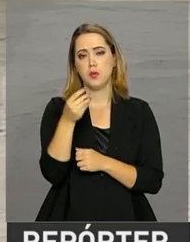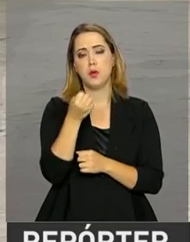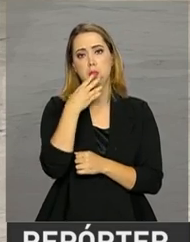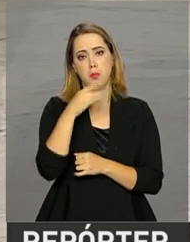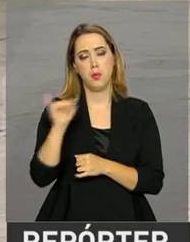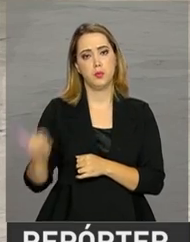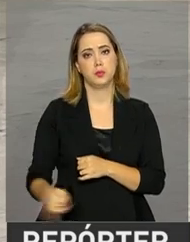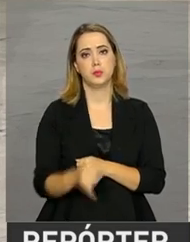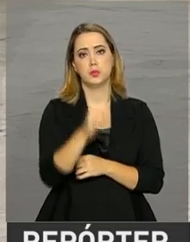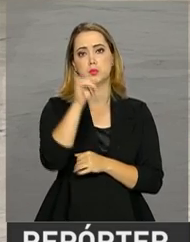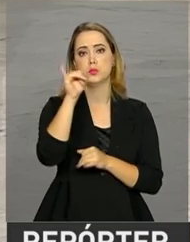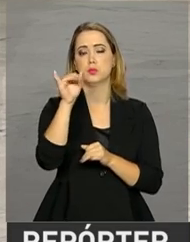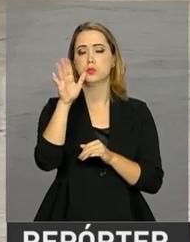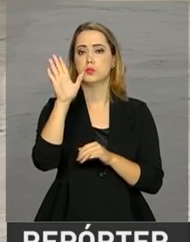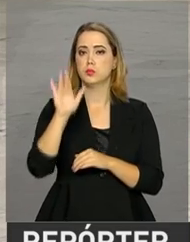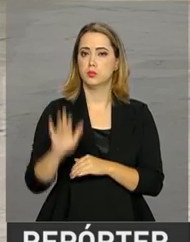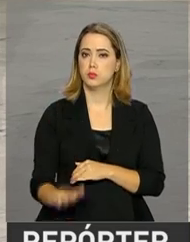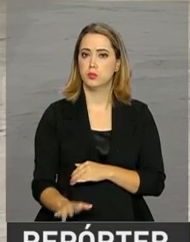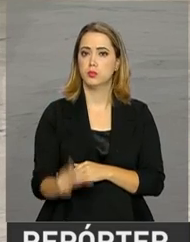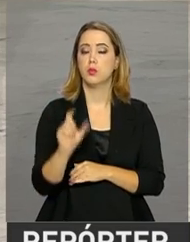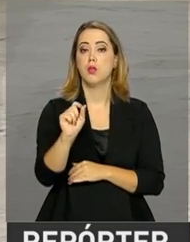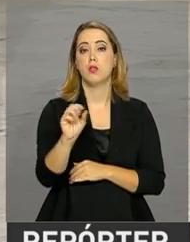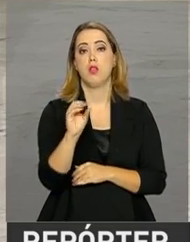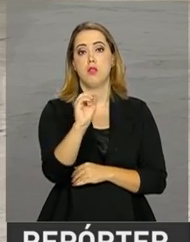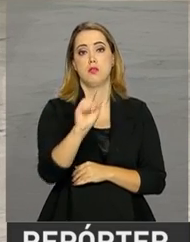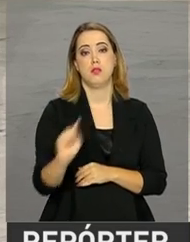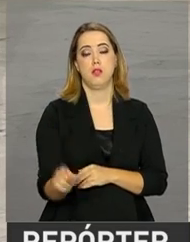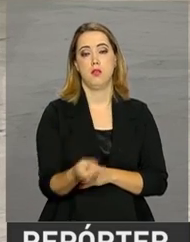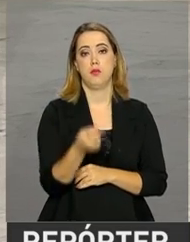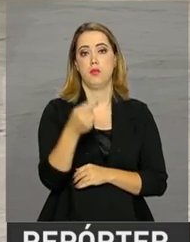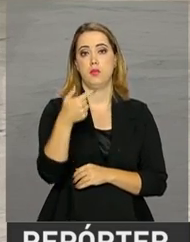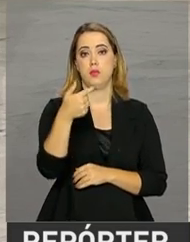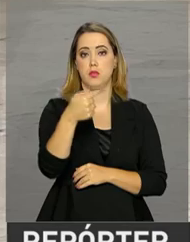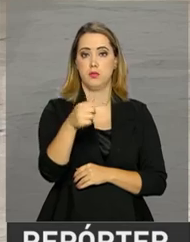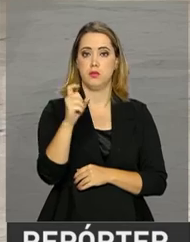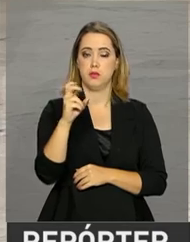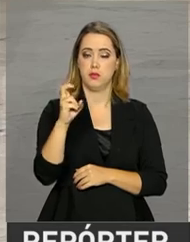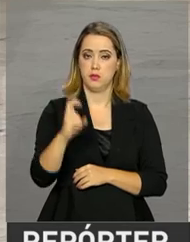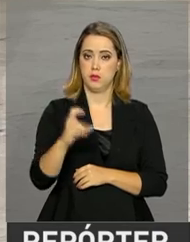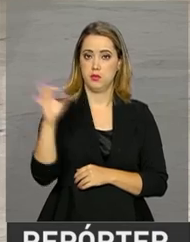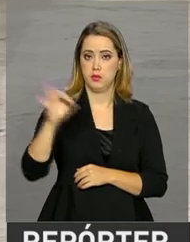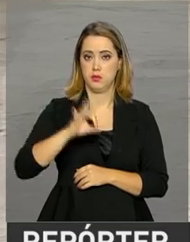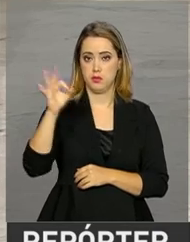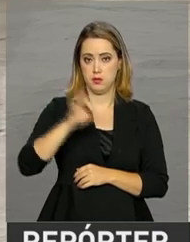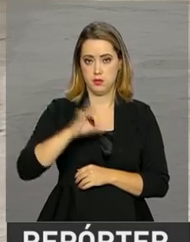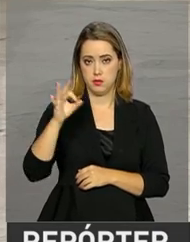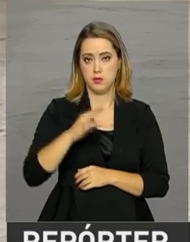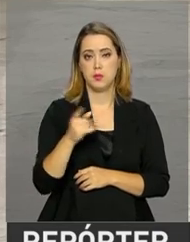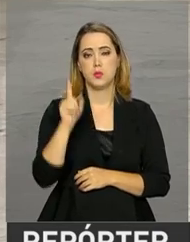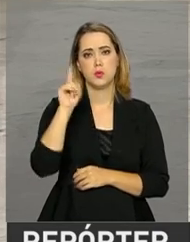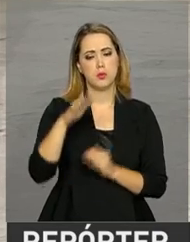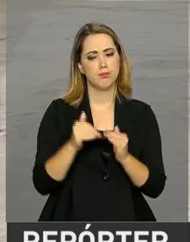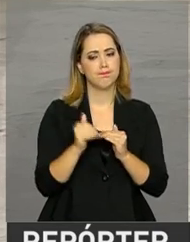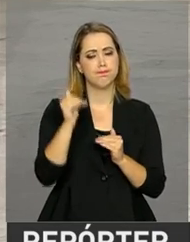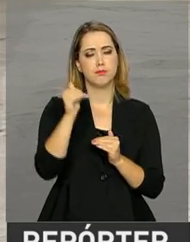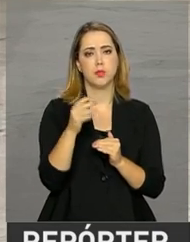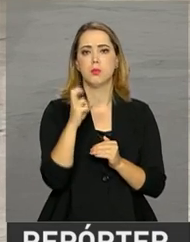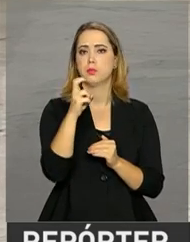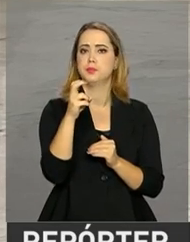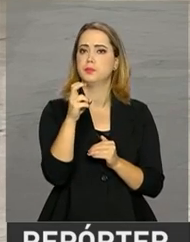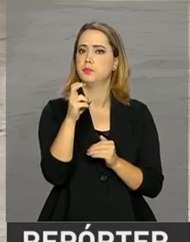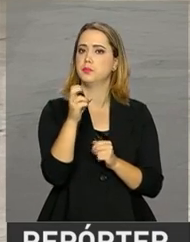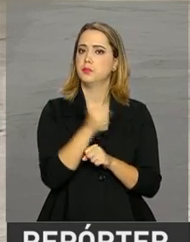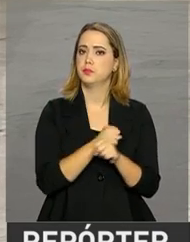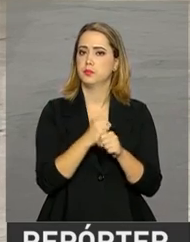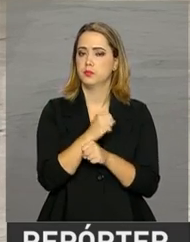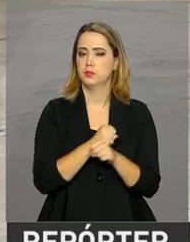na taxa básica de juros essa redução de 0,75 pon percentual é a maior em quase 5 anos a última